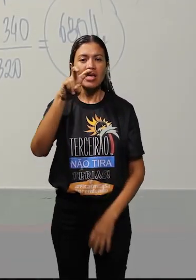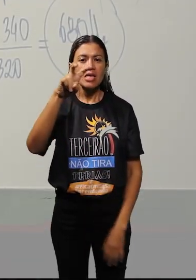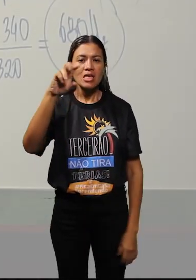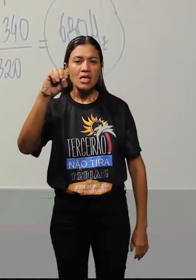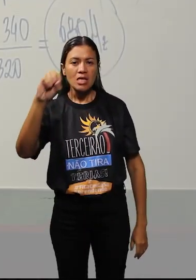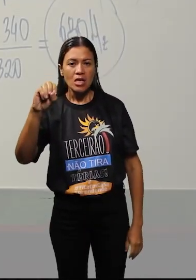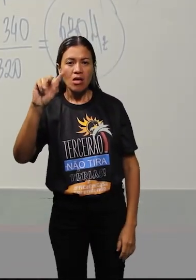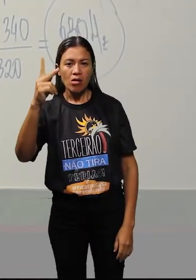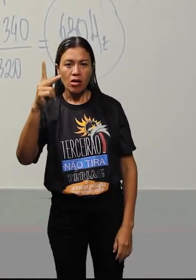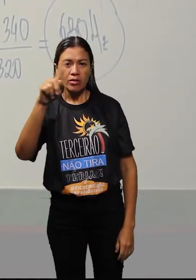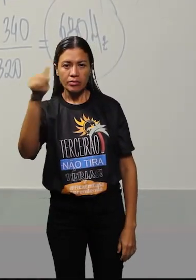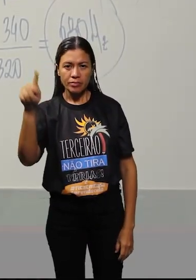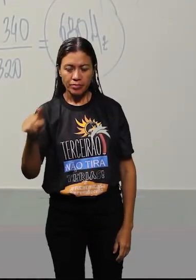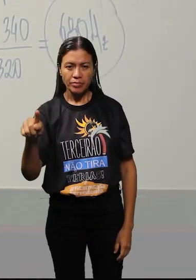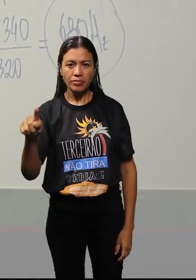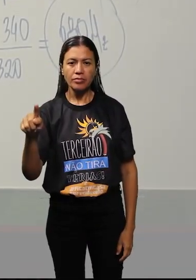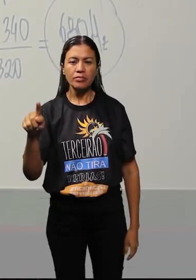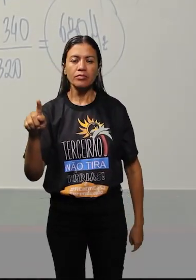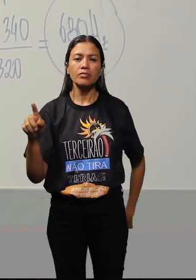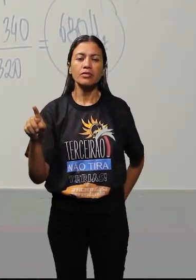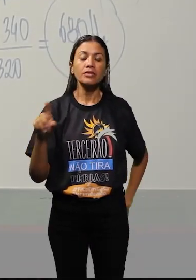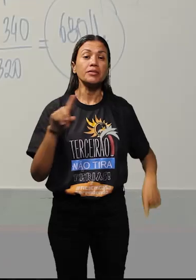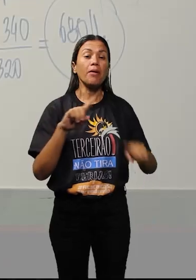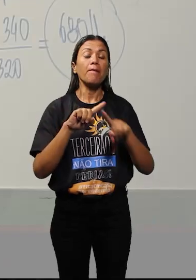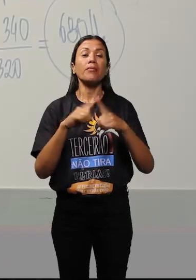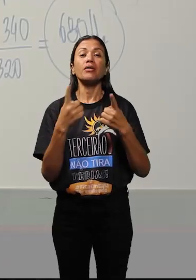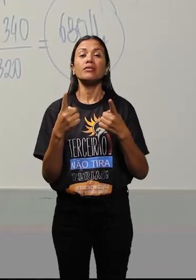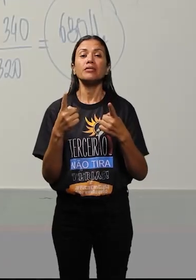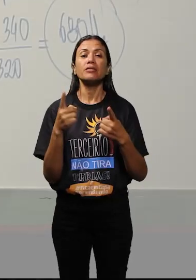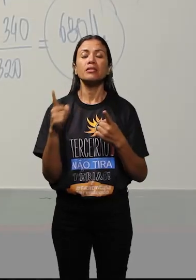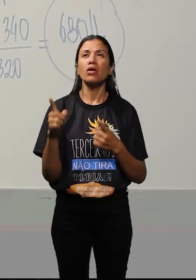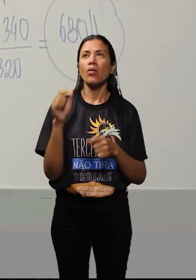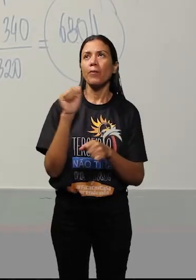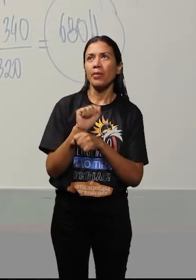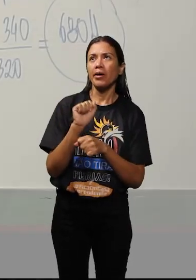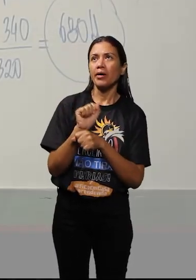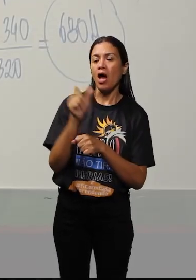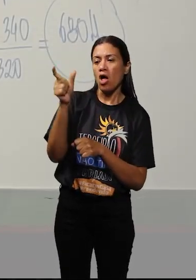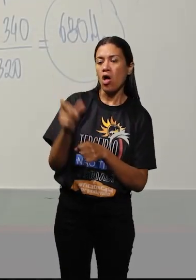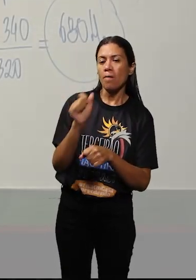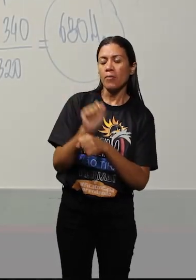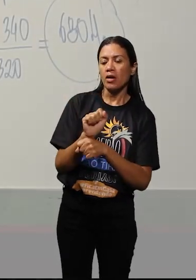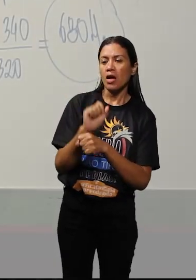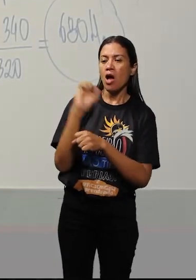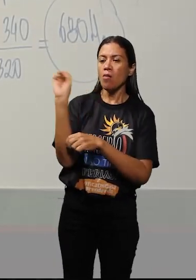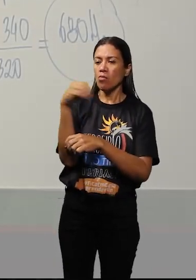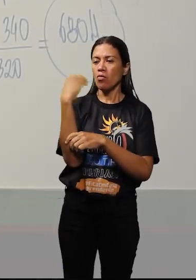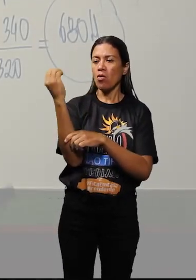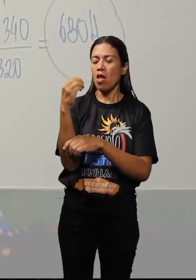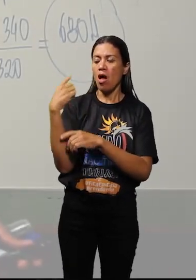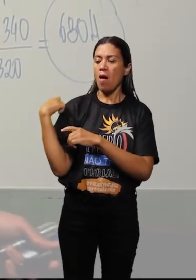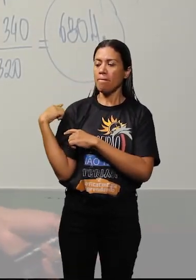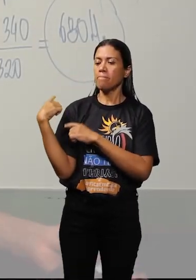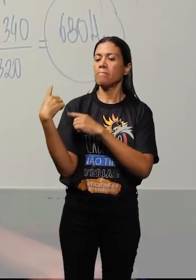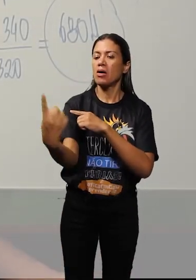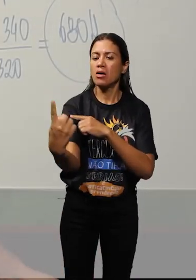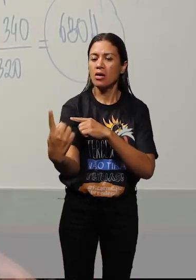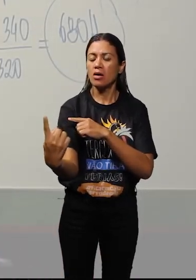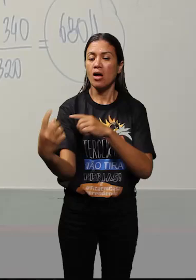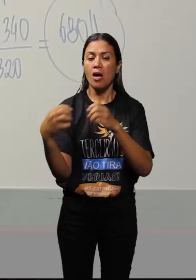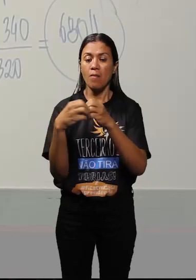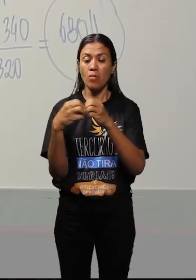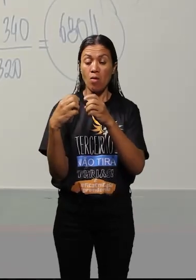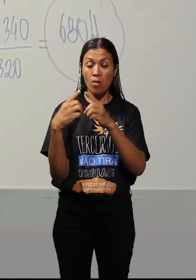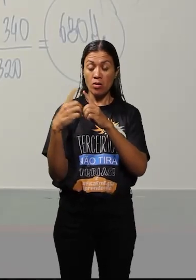frequência diferente desses 500 Hz. Pode ser que seja 510, 520, ou então menor,